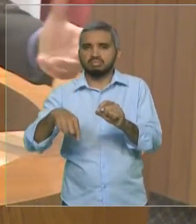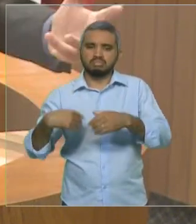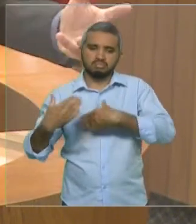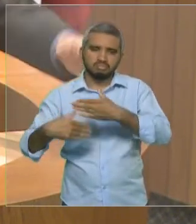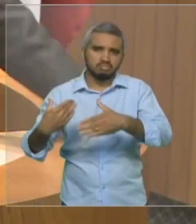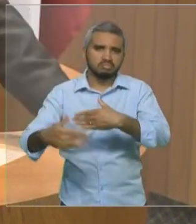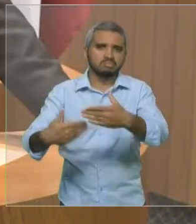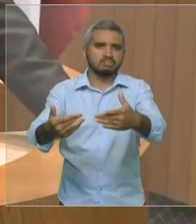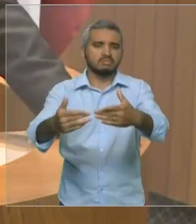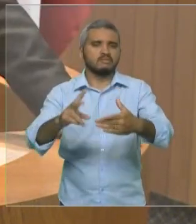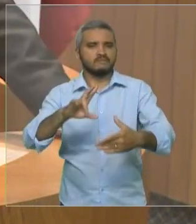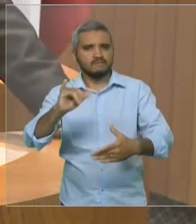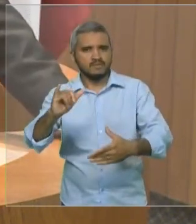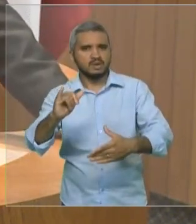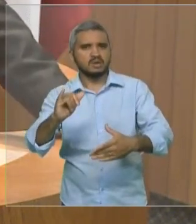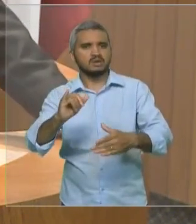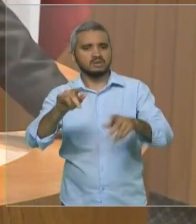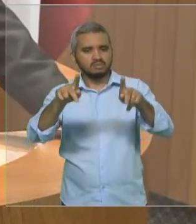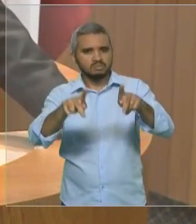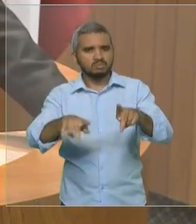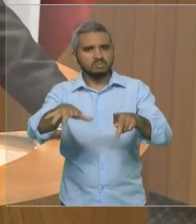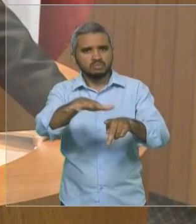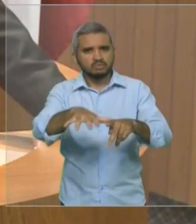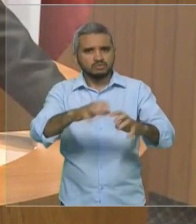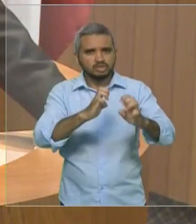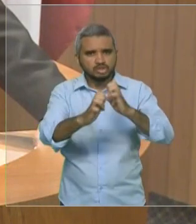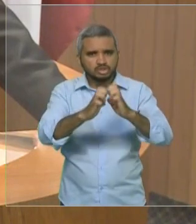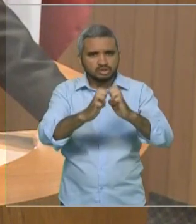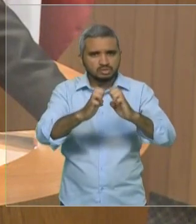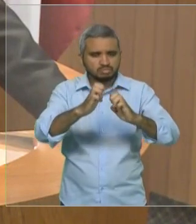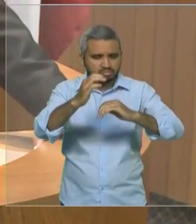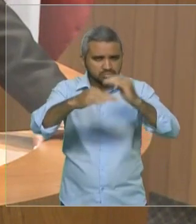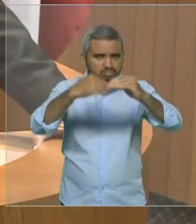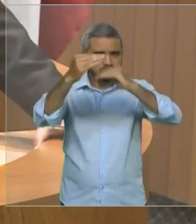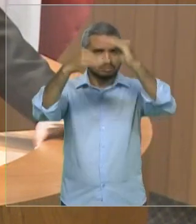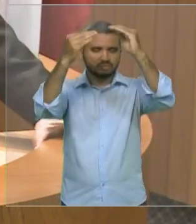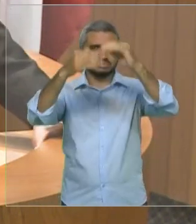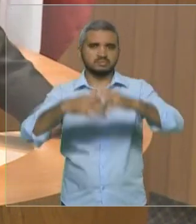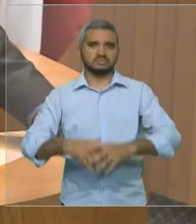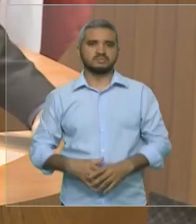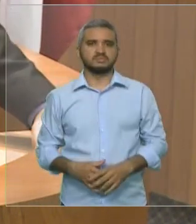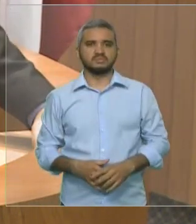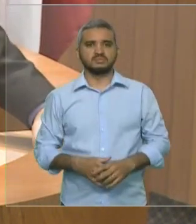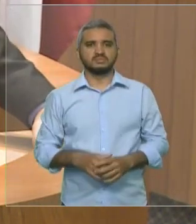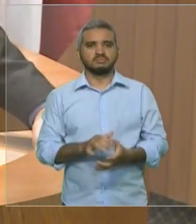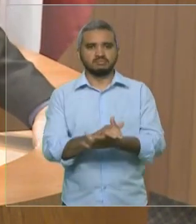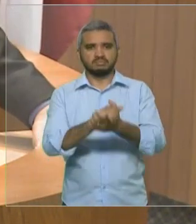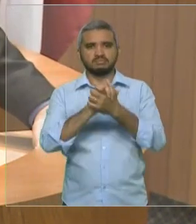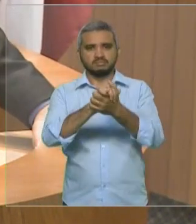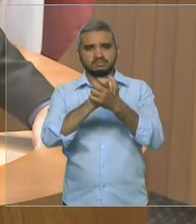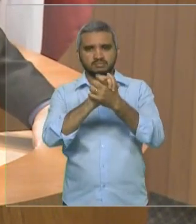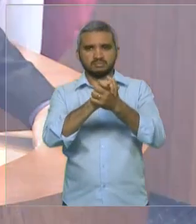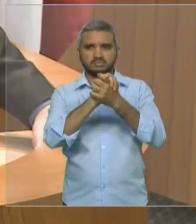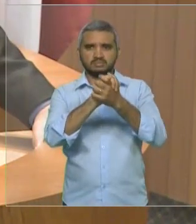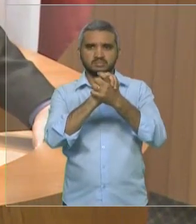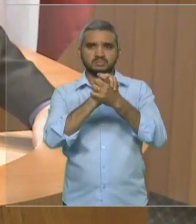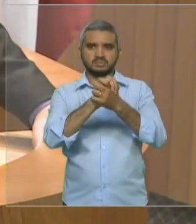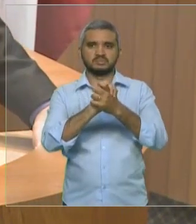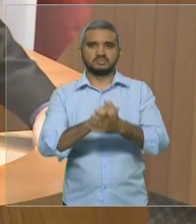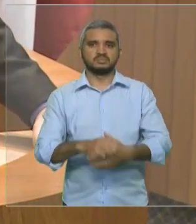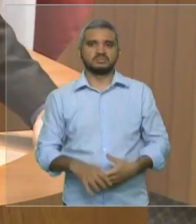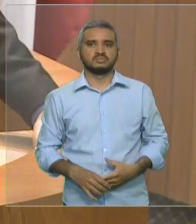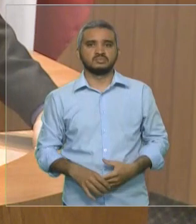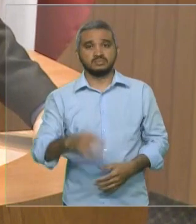das oportunidades para o povo de Estreito e de toda aquela região. Eu faço questão de parabenizar